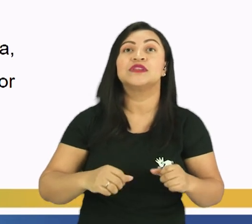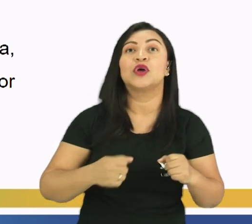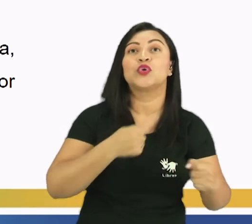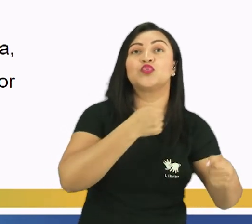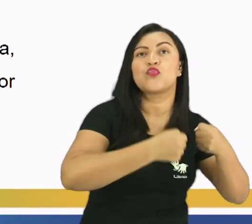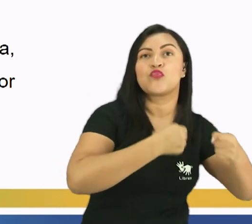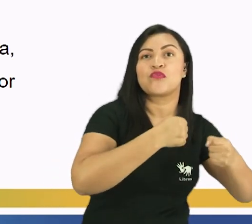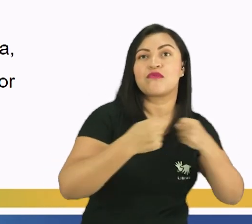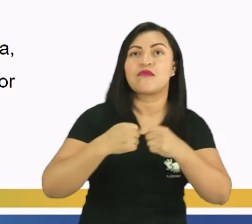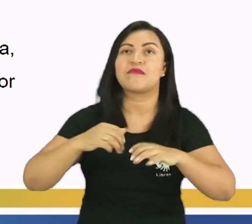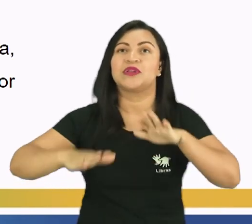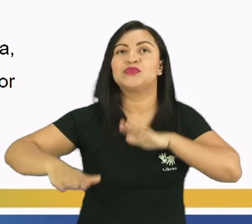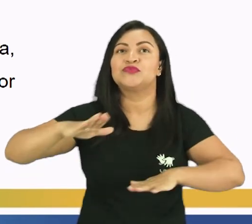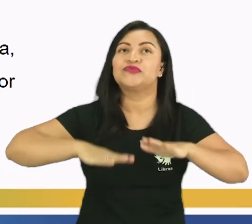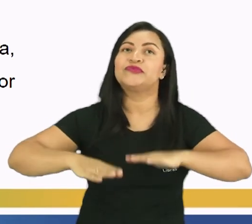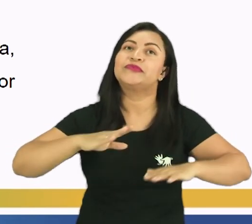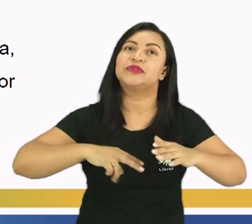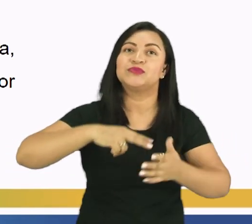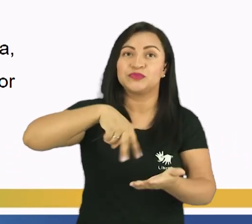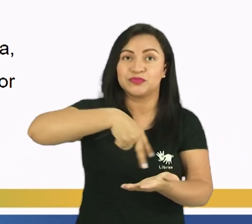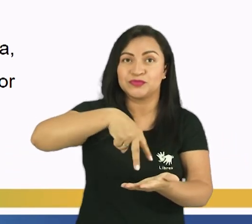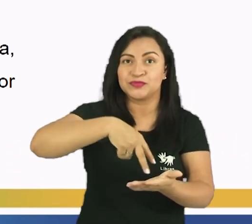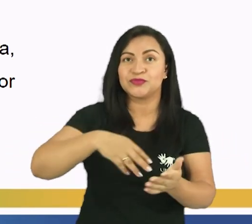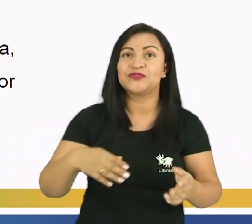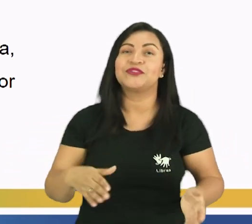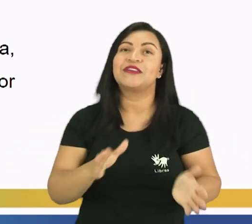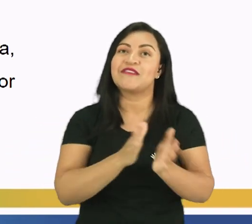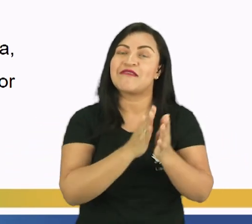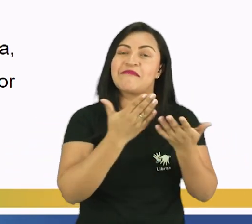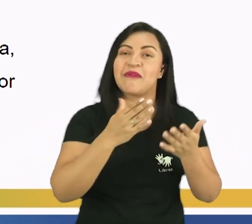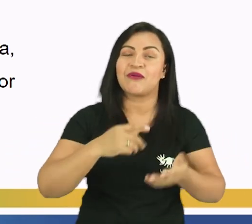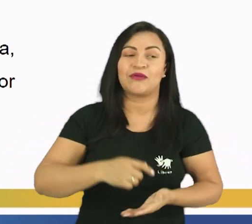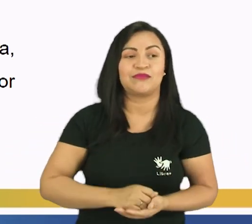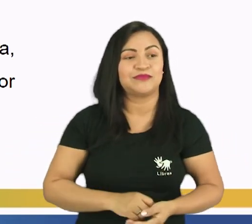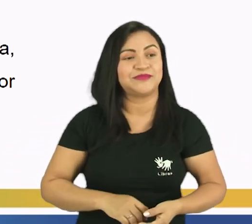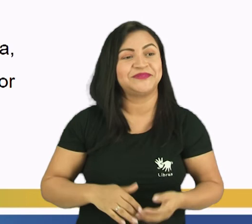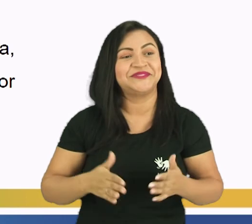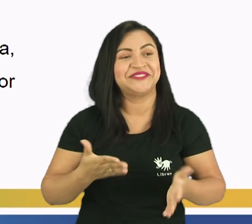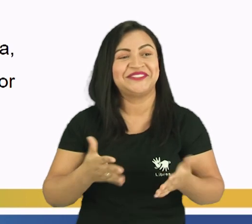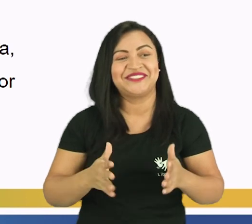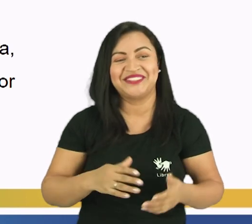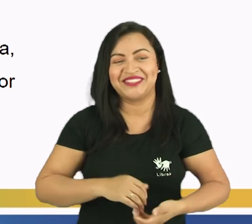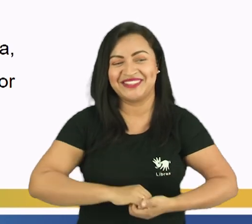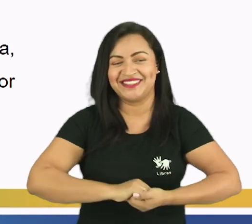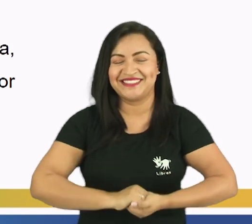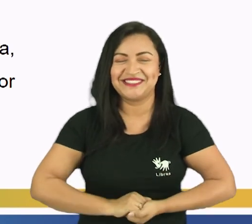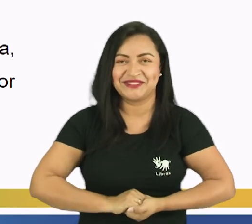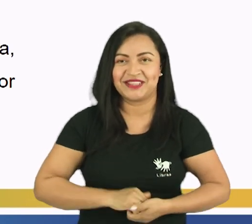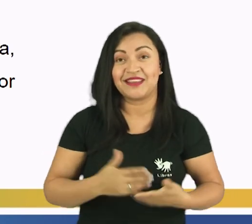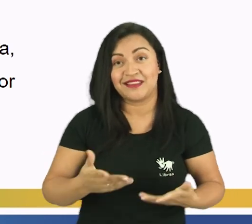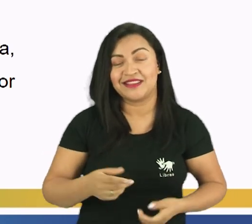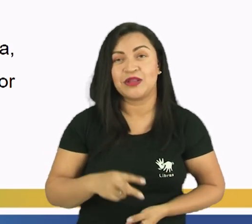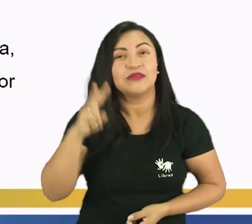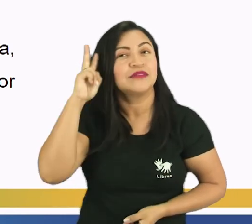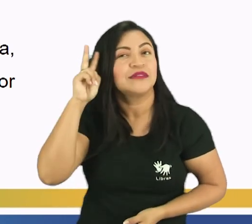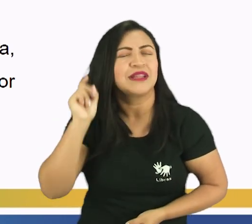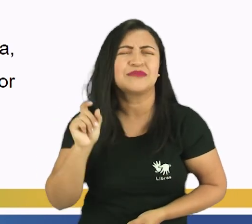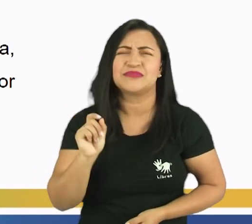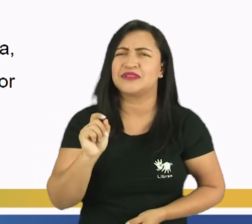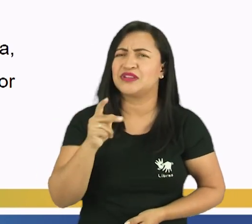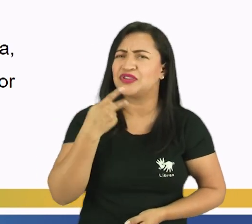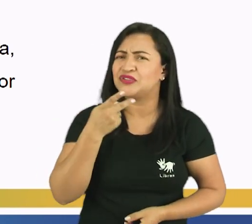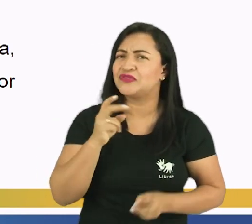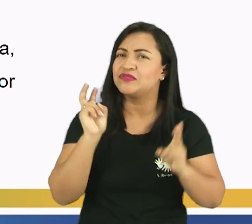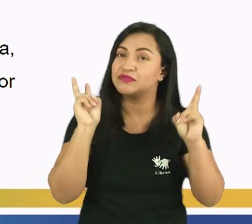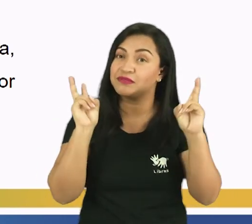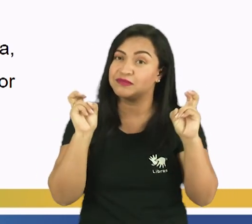golpes e movimentos acompanhados por músicas e palmas no ritmo do berimbau. Então a gente pode